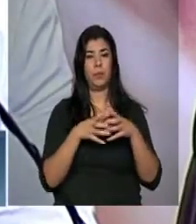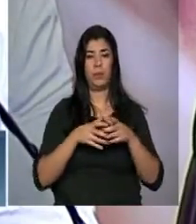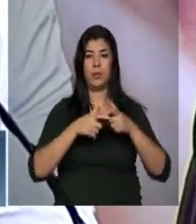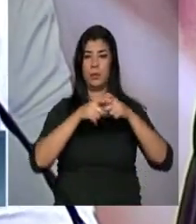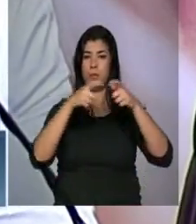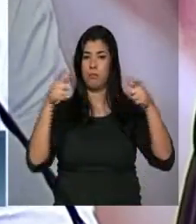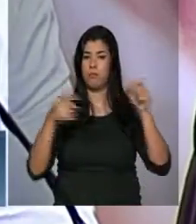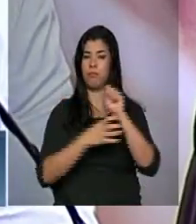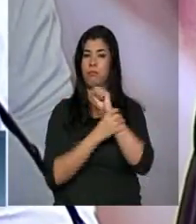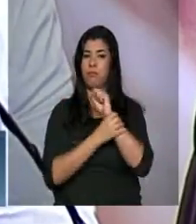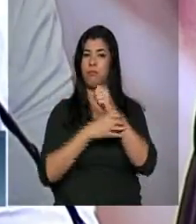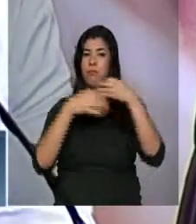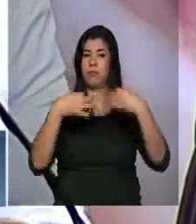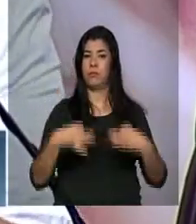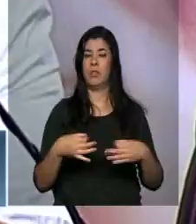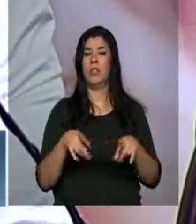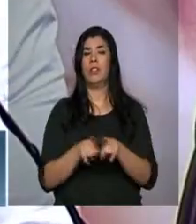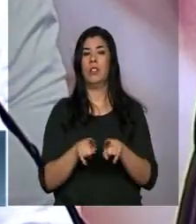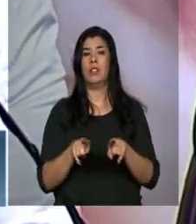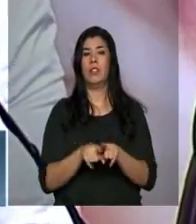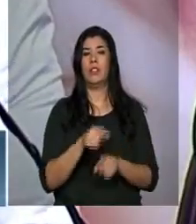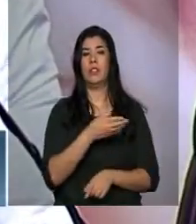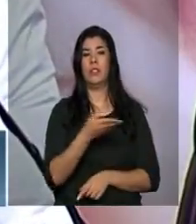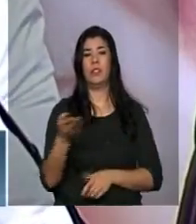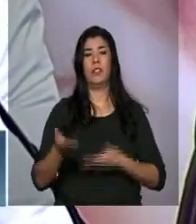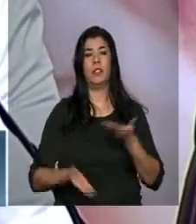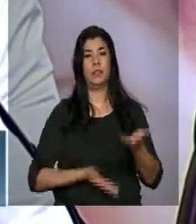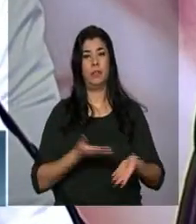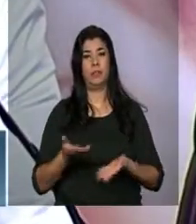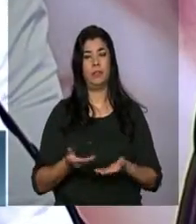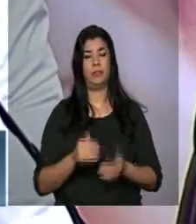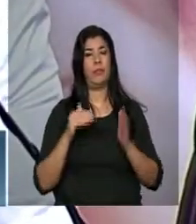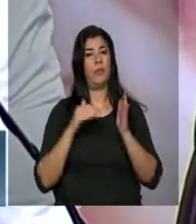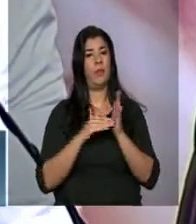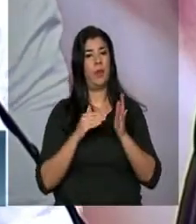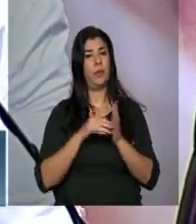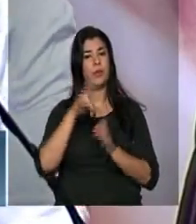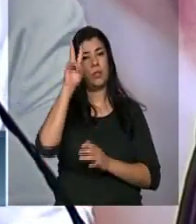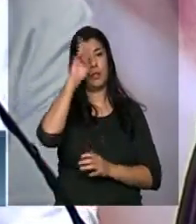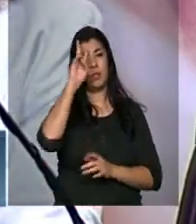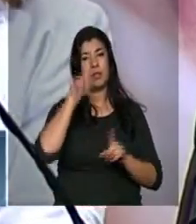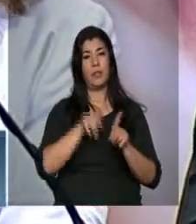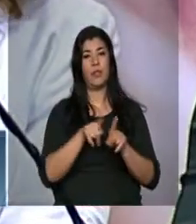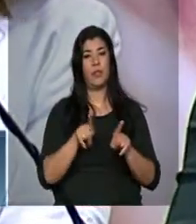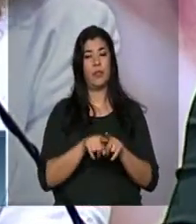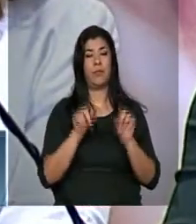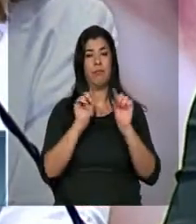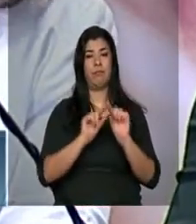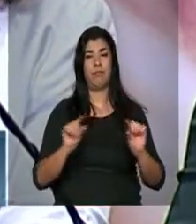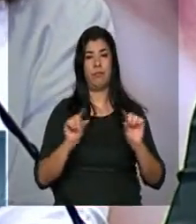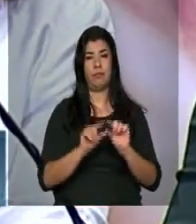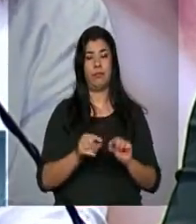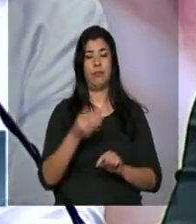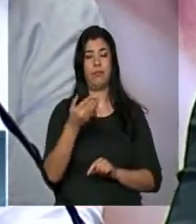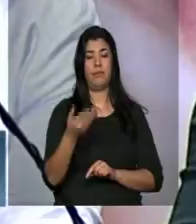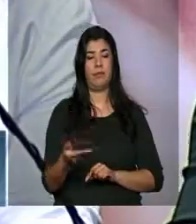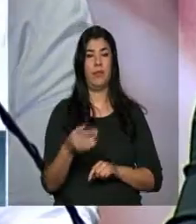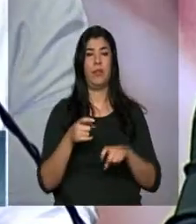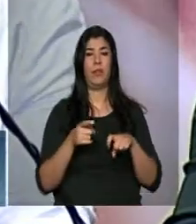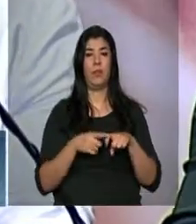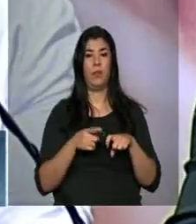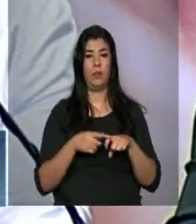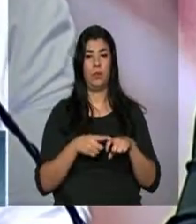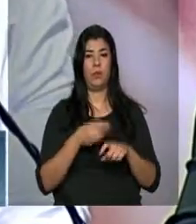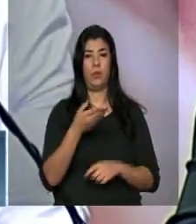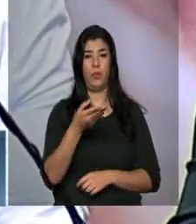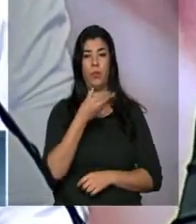e garantir a qualidade desses serviços. Por último, né, ressaltar a frase do Dr. João Aprígio, né,